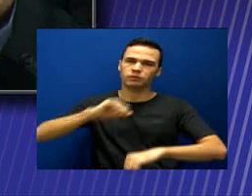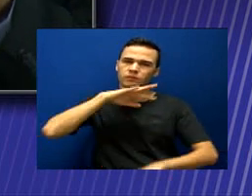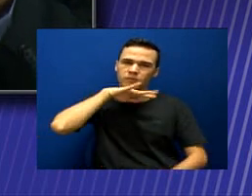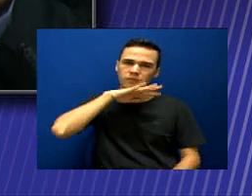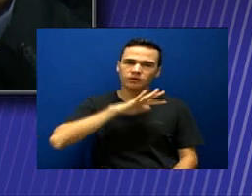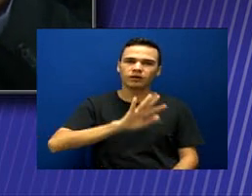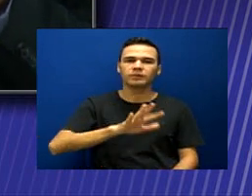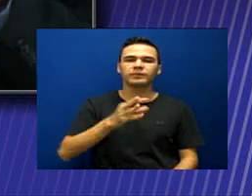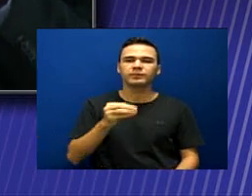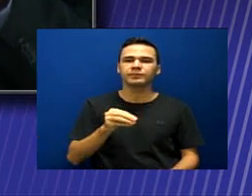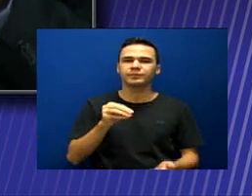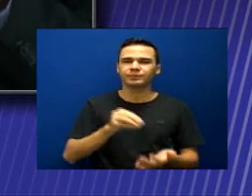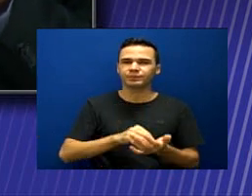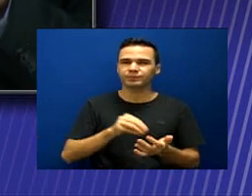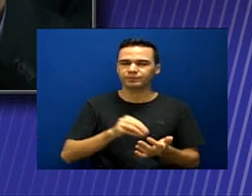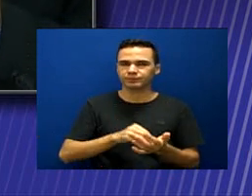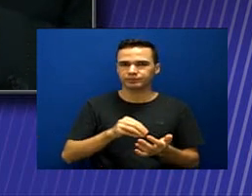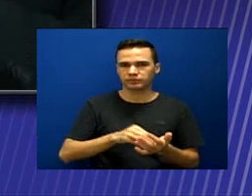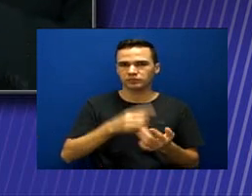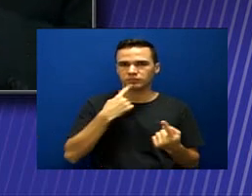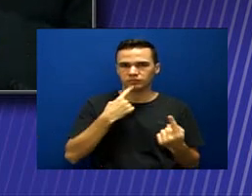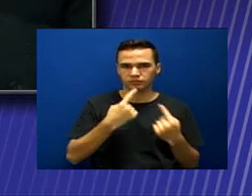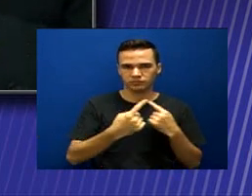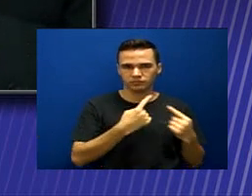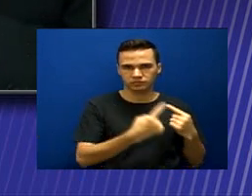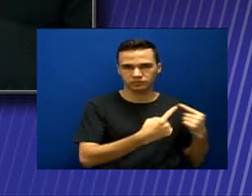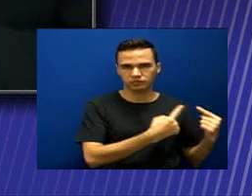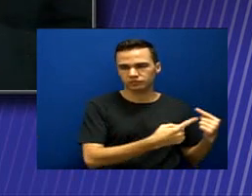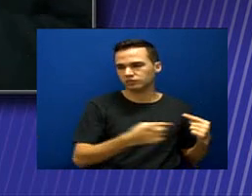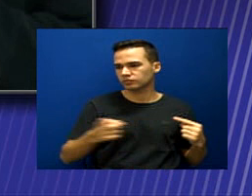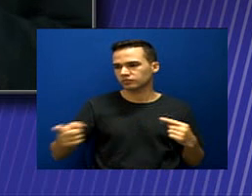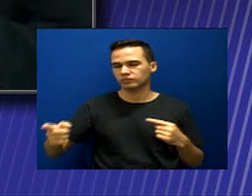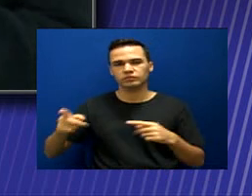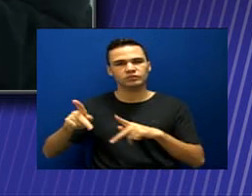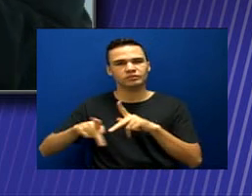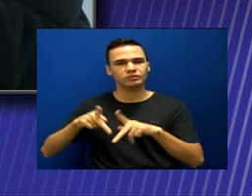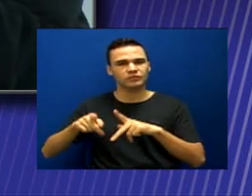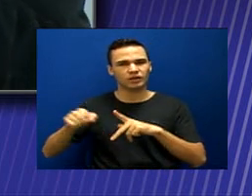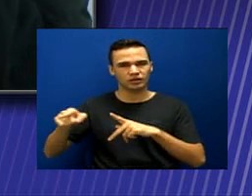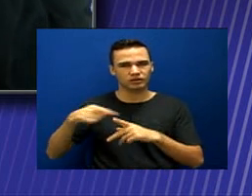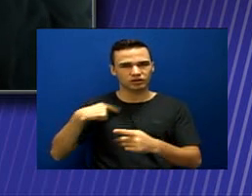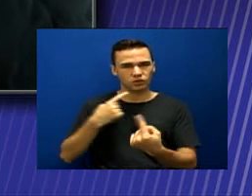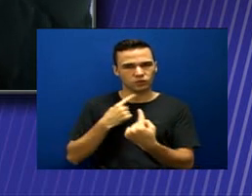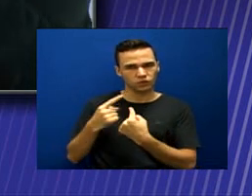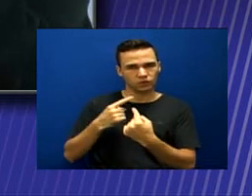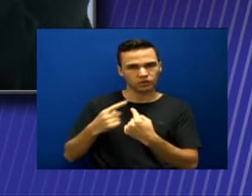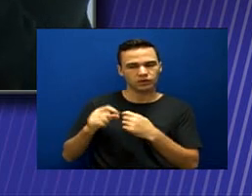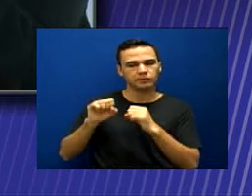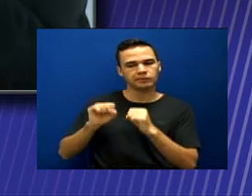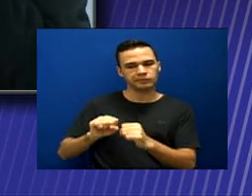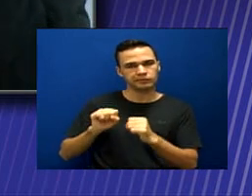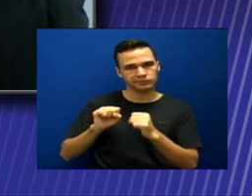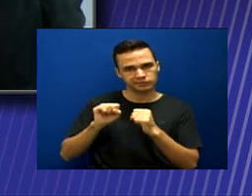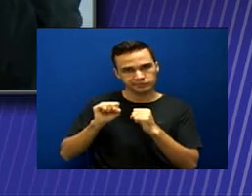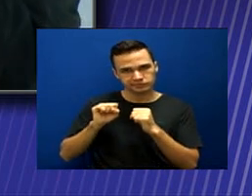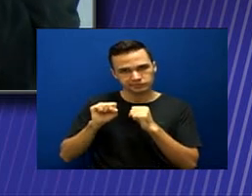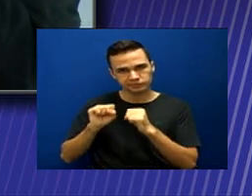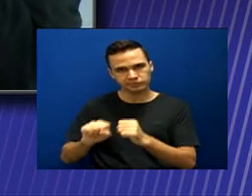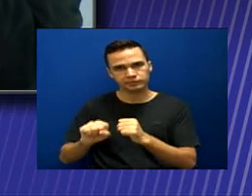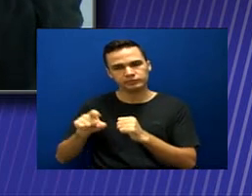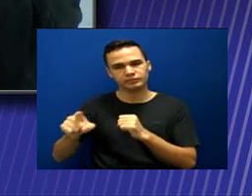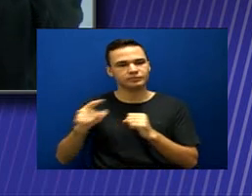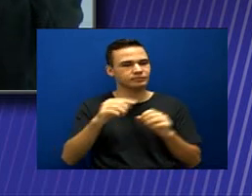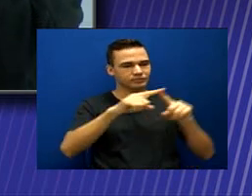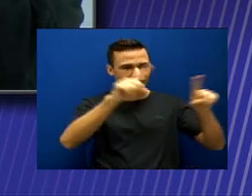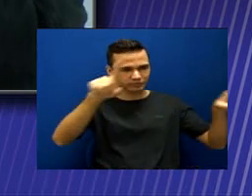uma falta de melhor conversação do poder público, esse problema poderia ter sido equacionado juntamente com a